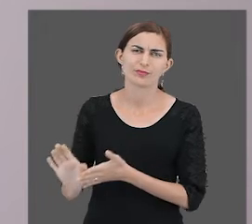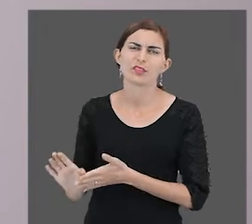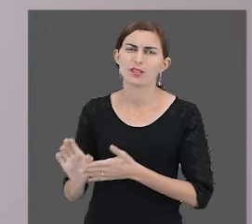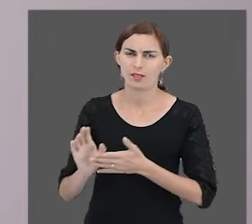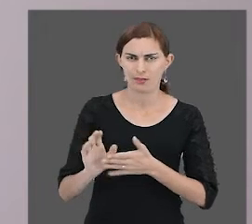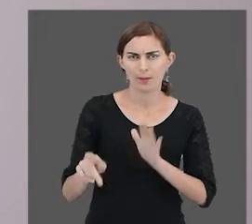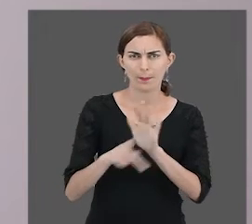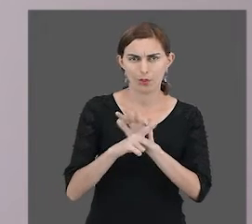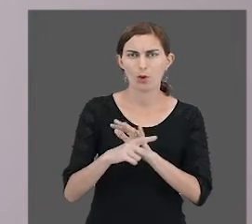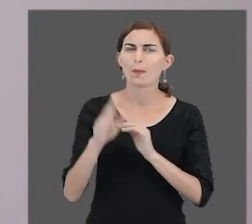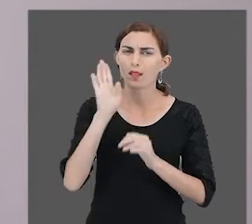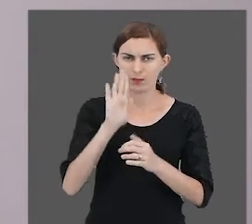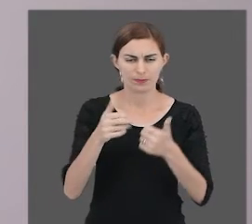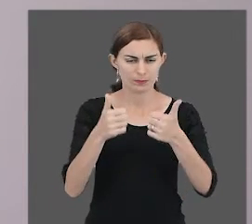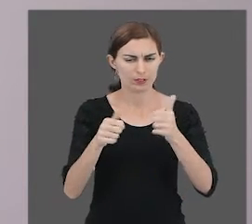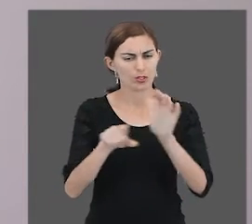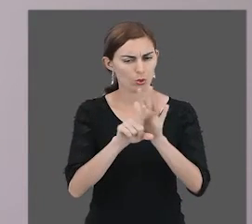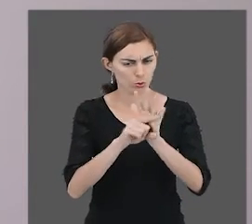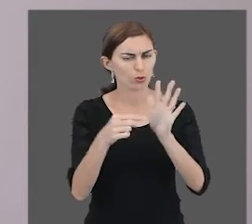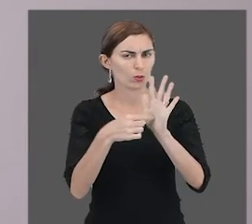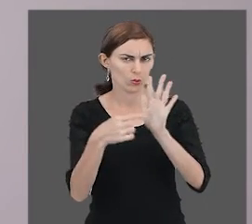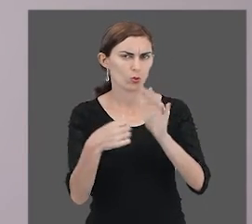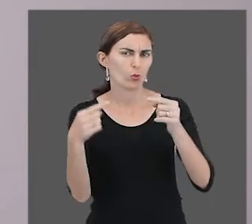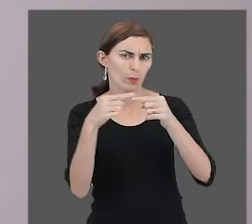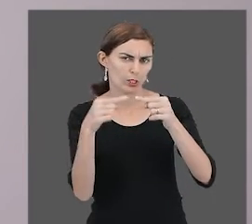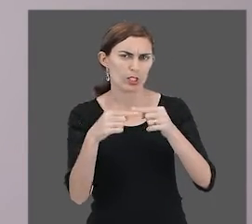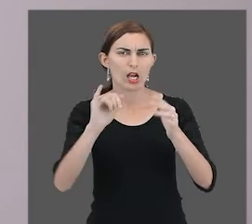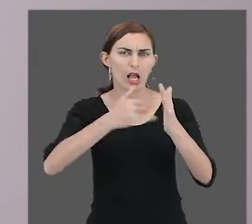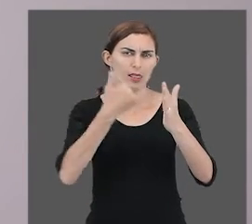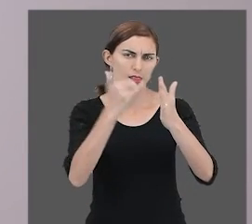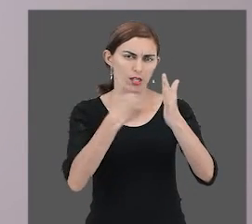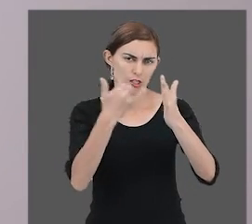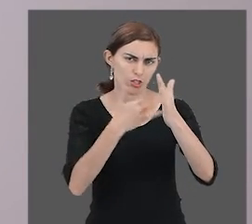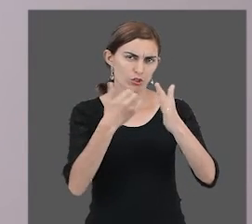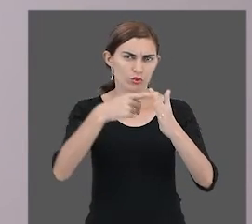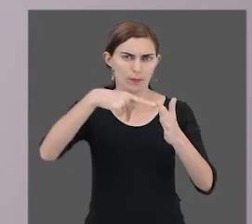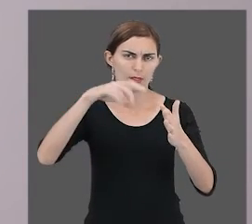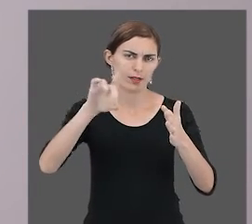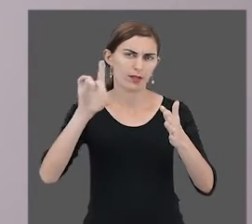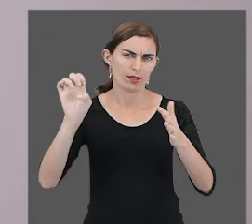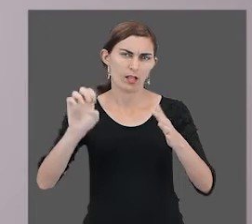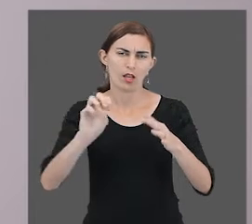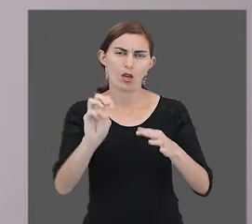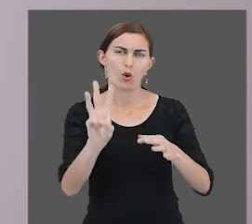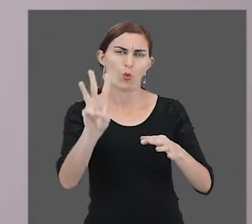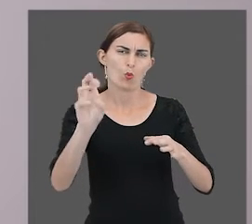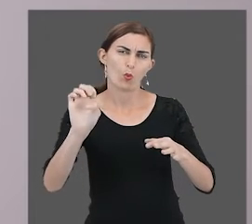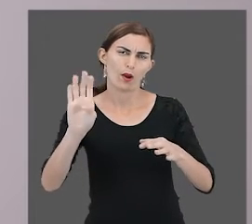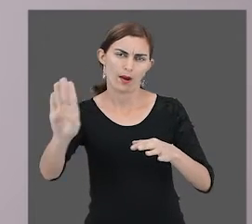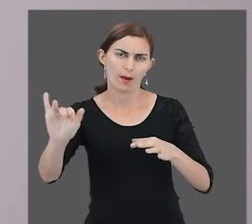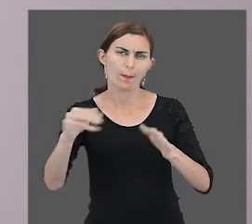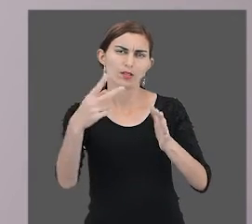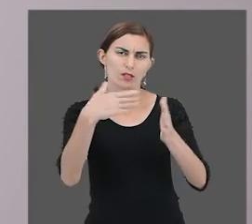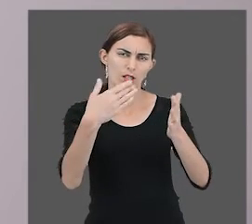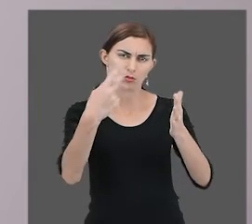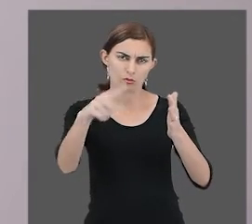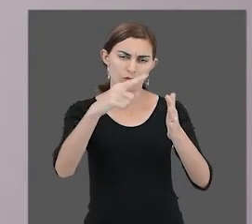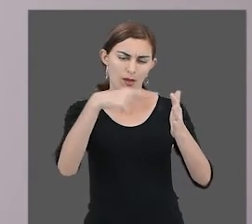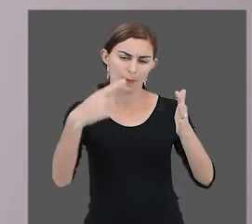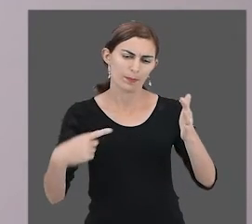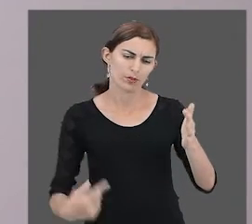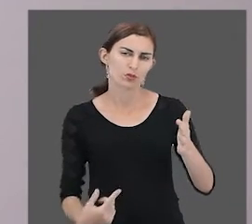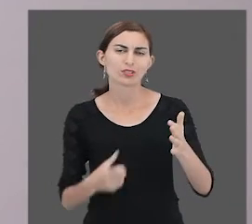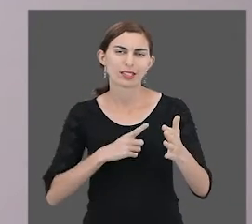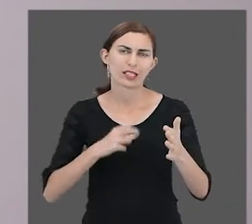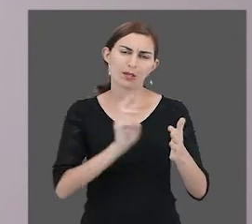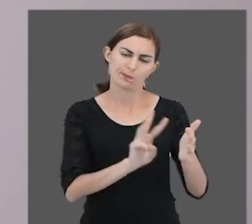é automática legal. Você só precisa de fazer um cadastro lá no PDDE Web, que vai estar lá na sua apostila, para